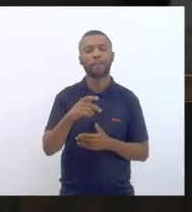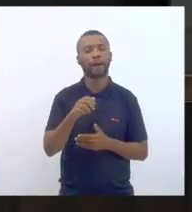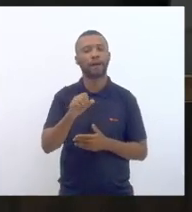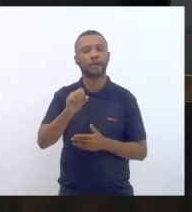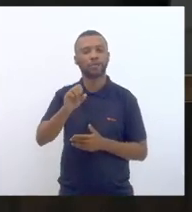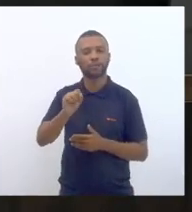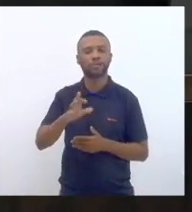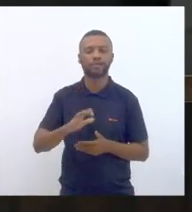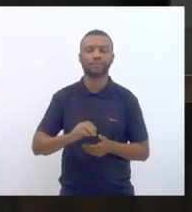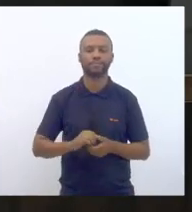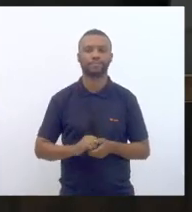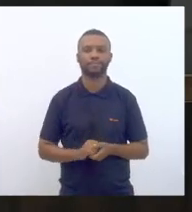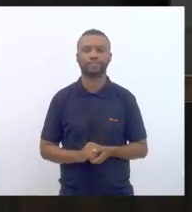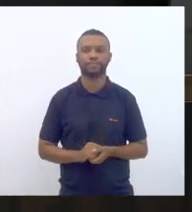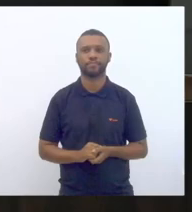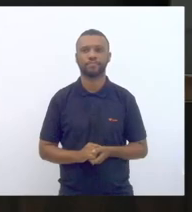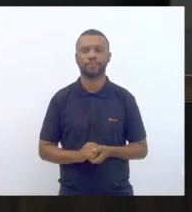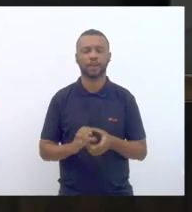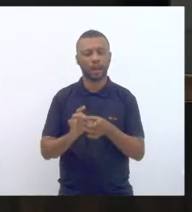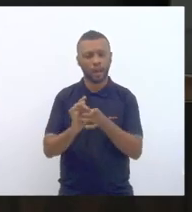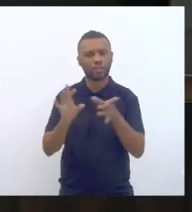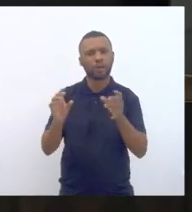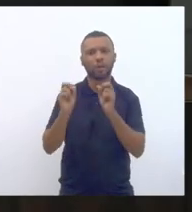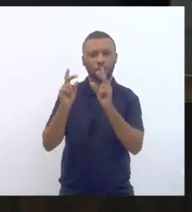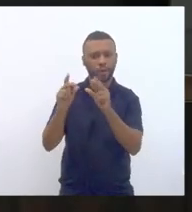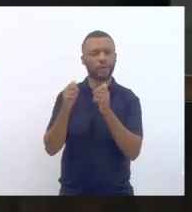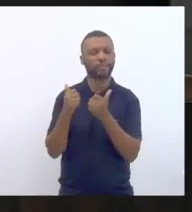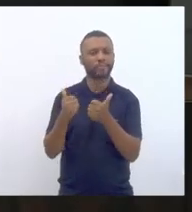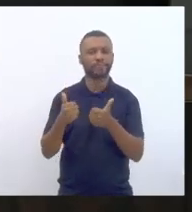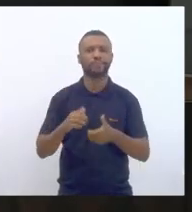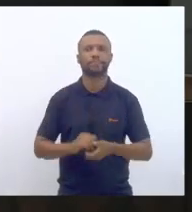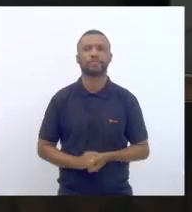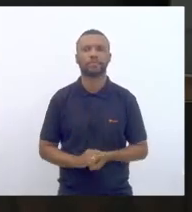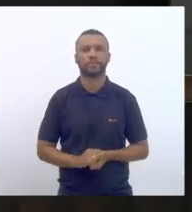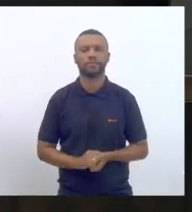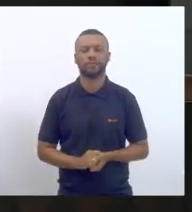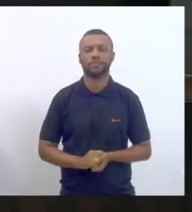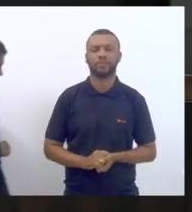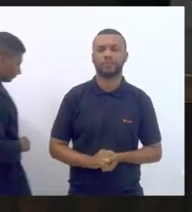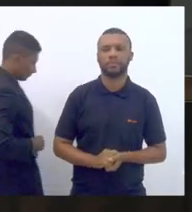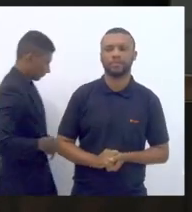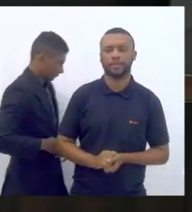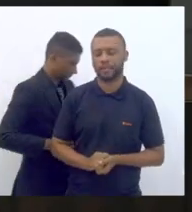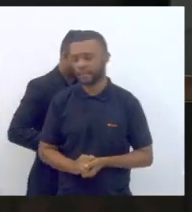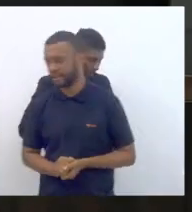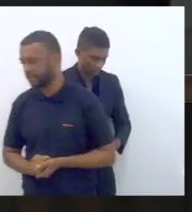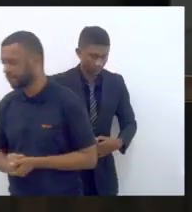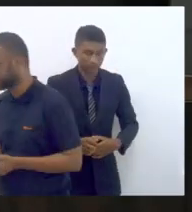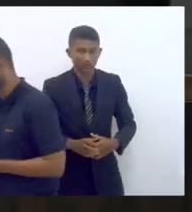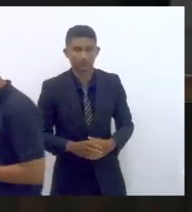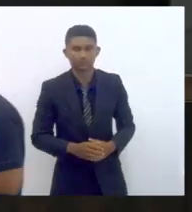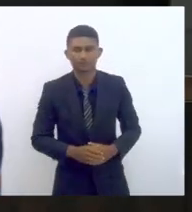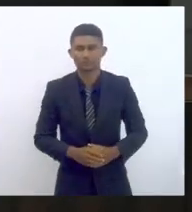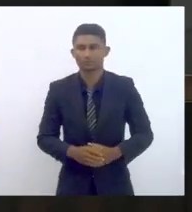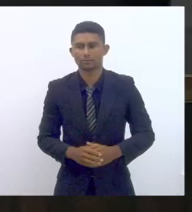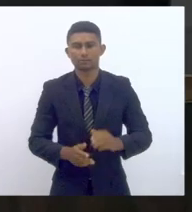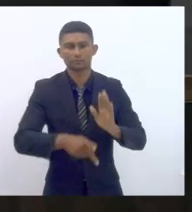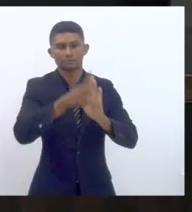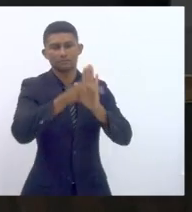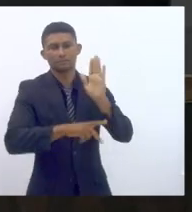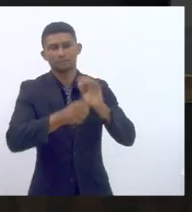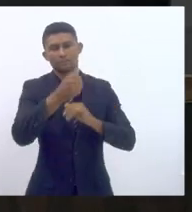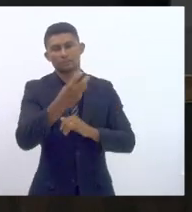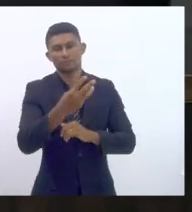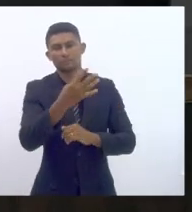Já autorizada, Lucinha, ok. Projeto de resolução 1346-22, de autoria da deputada Alana Passos, concede